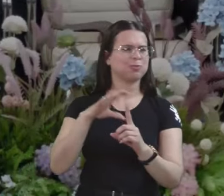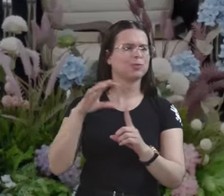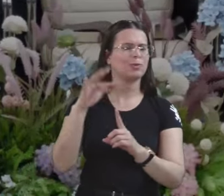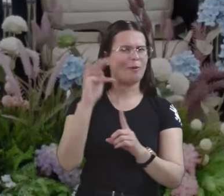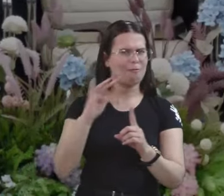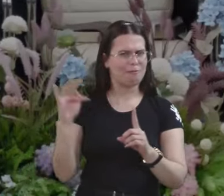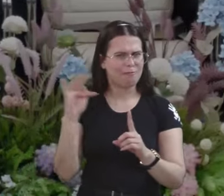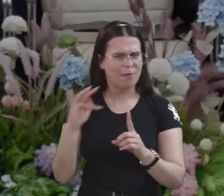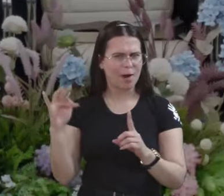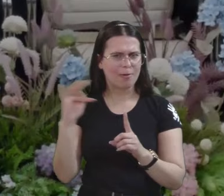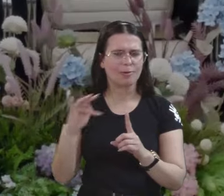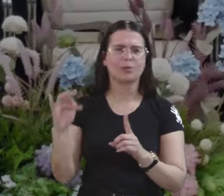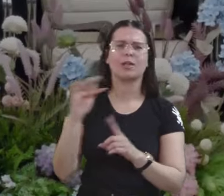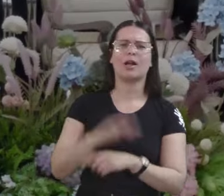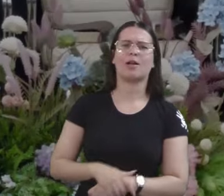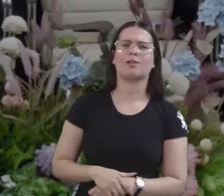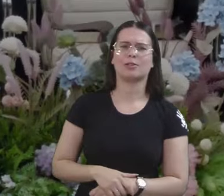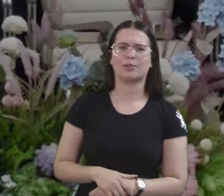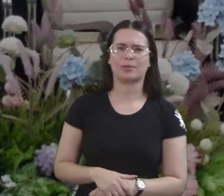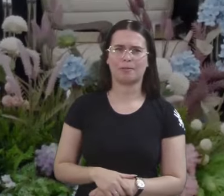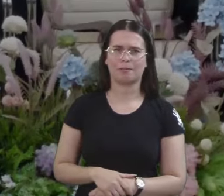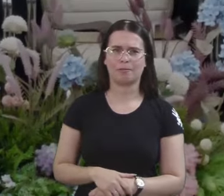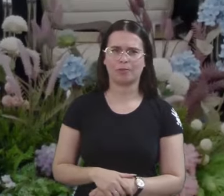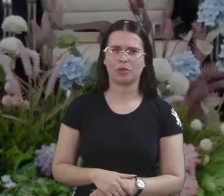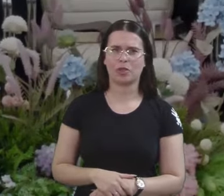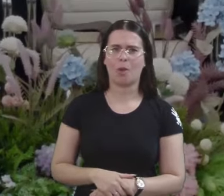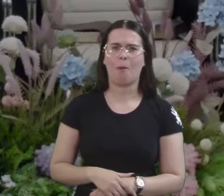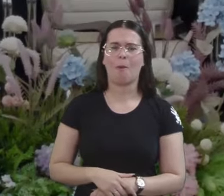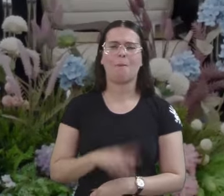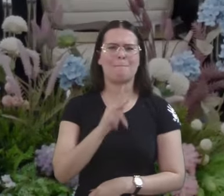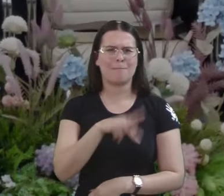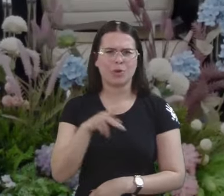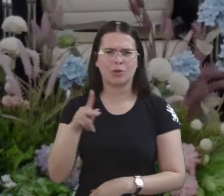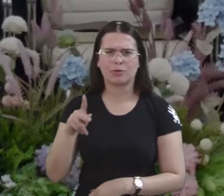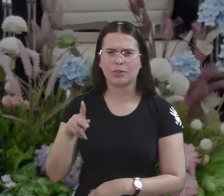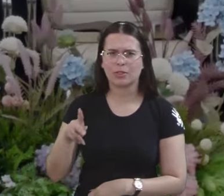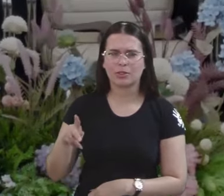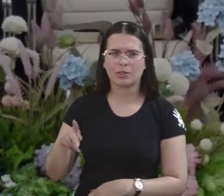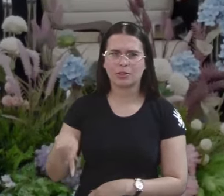Nas faculdades, os pastores, os professores, reitores,